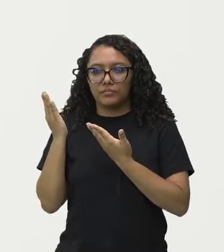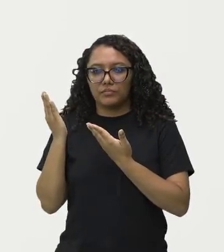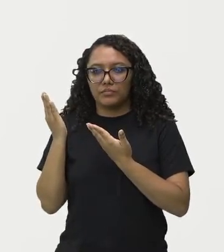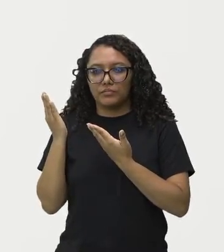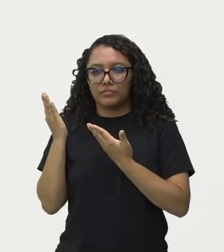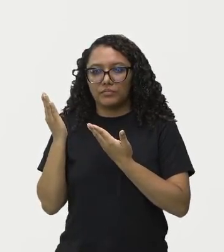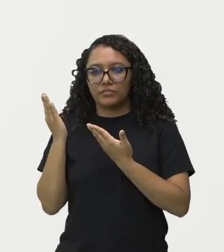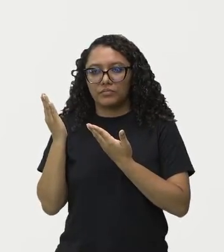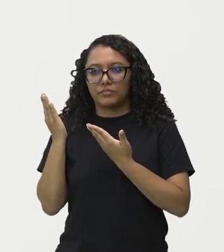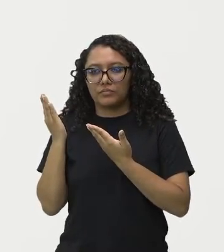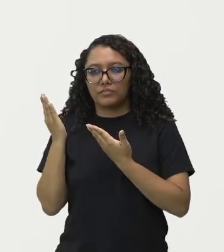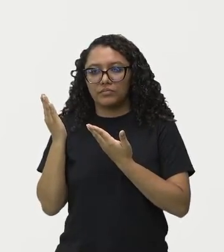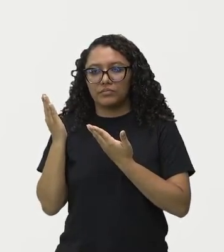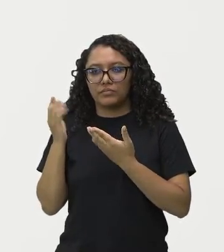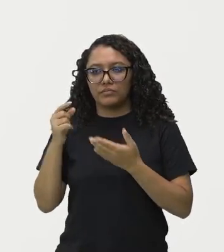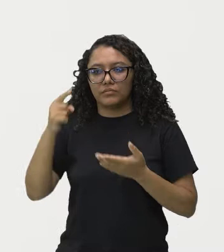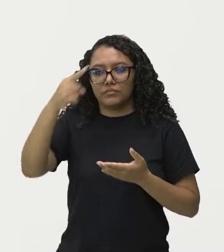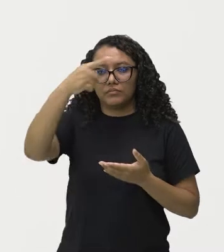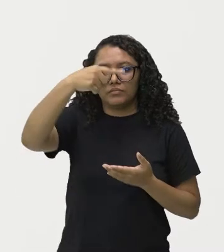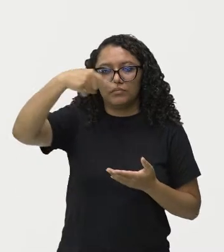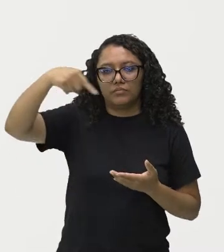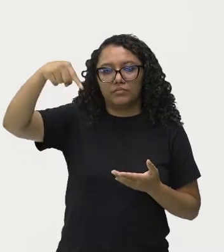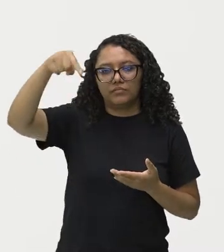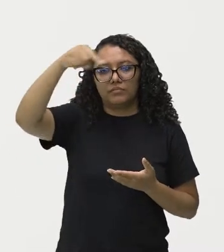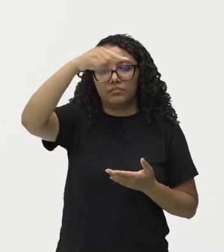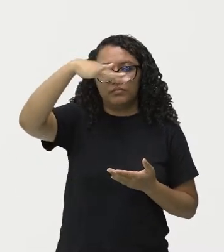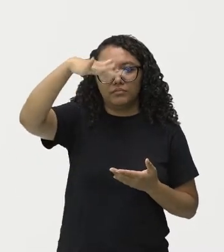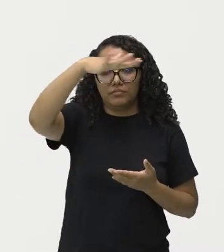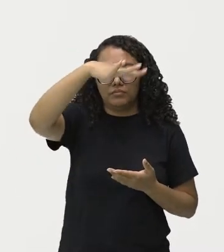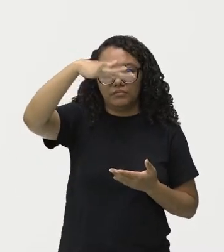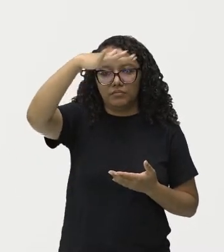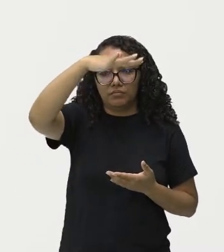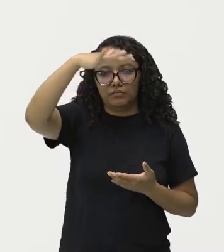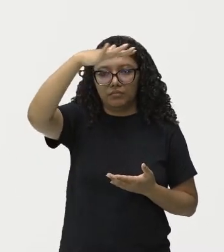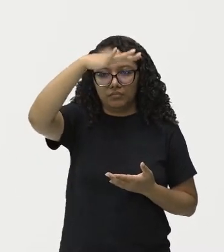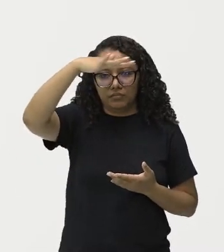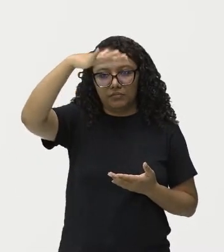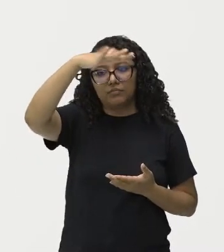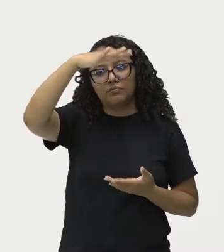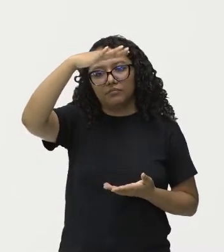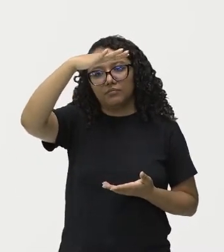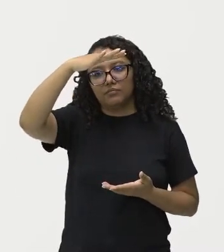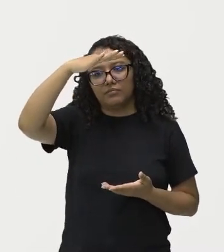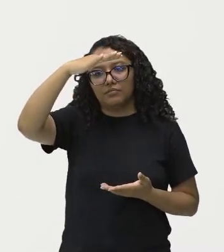essa região é a base do meu cilindro, né? Ó, é a tampa